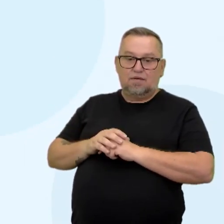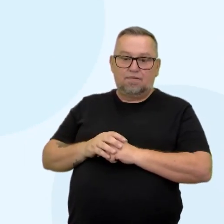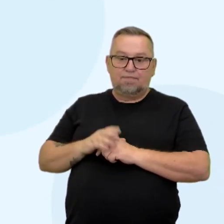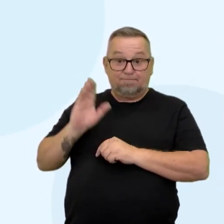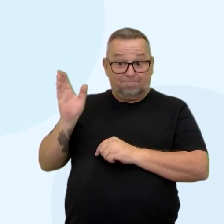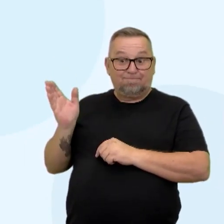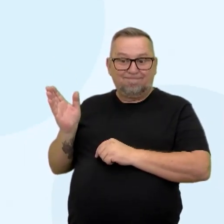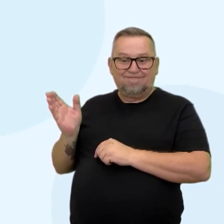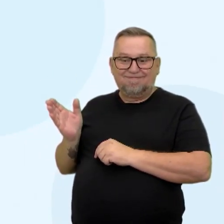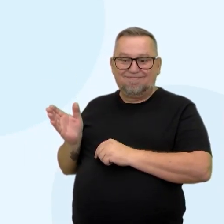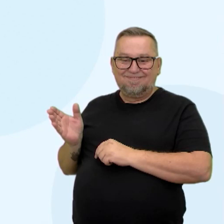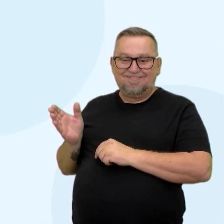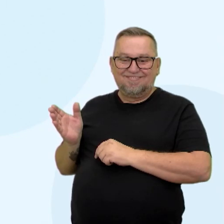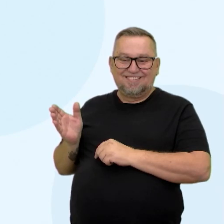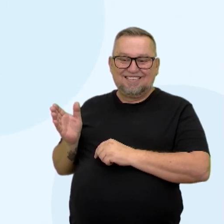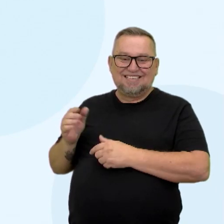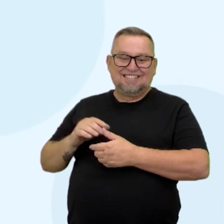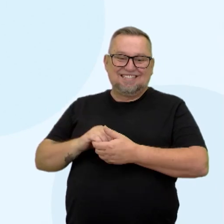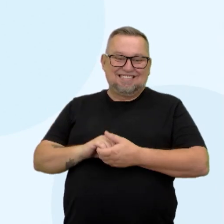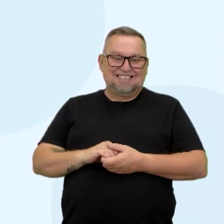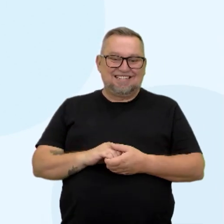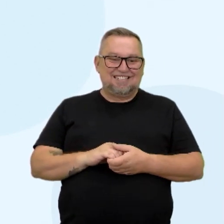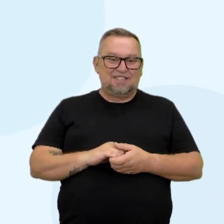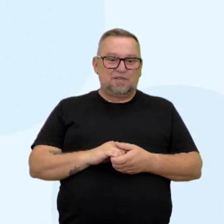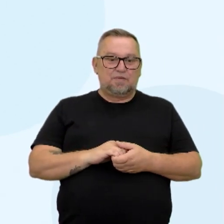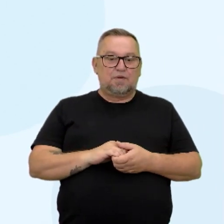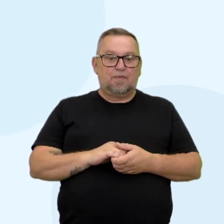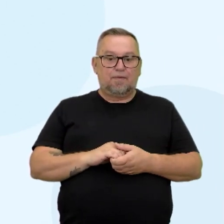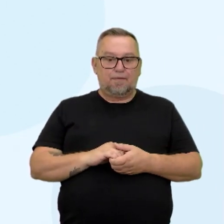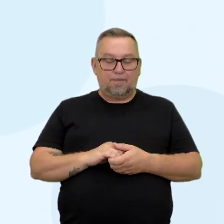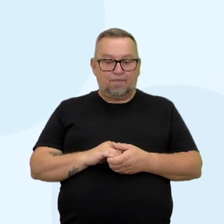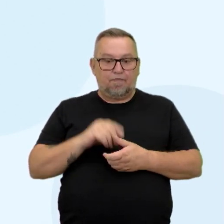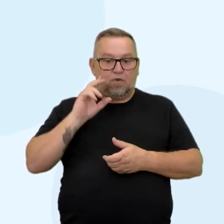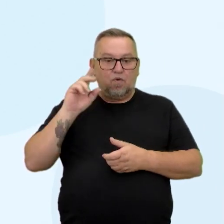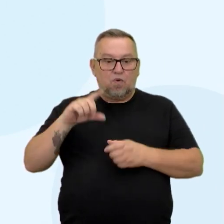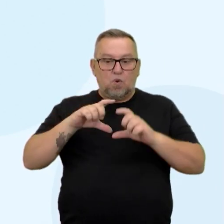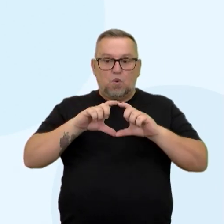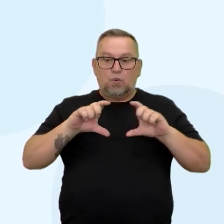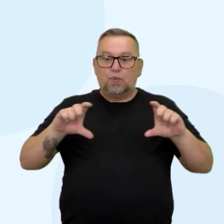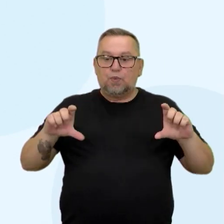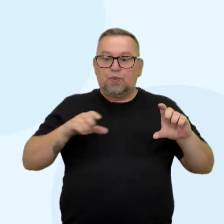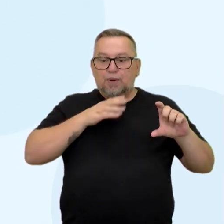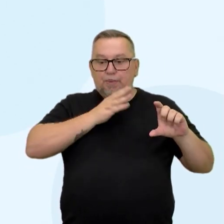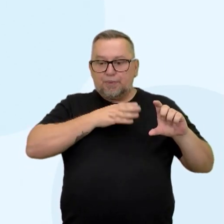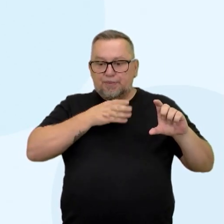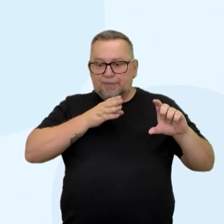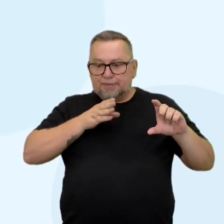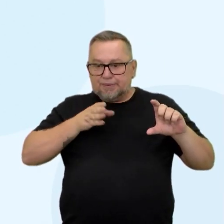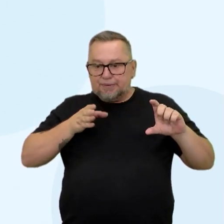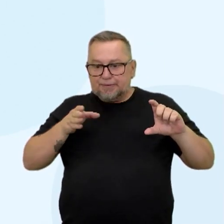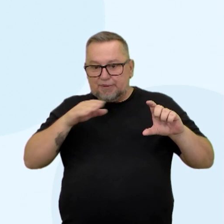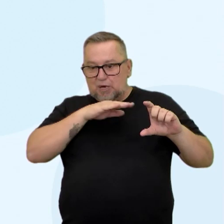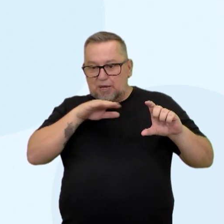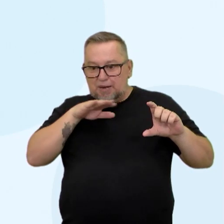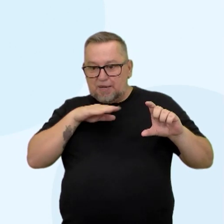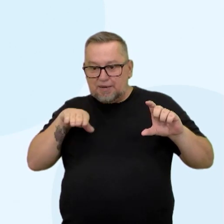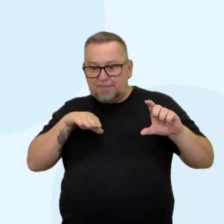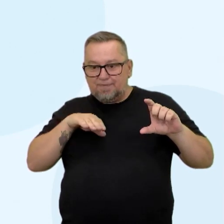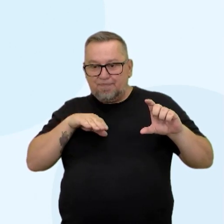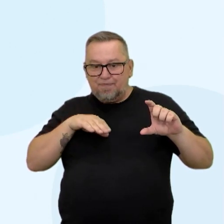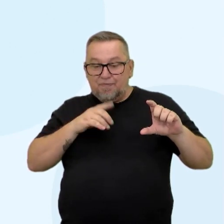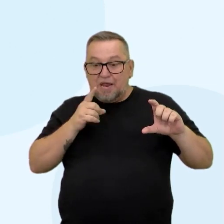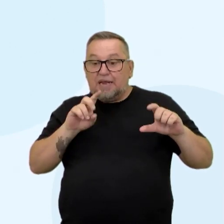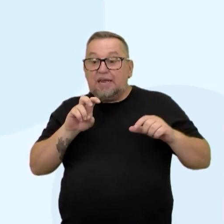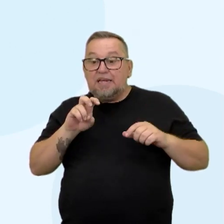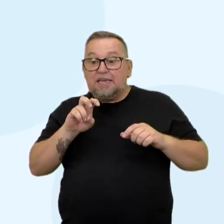nós temos aí, pode passar. Nós temos aí um retângulo aparecendo na tela. Esse retângulo, ele foi dividido